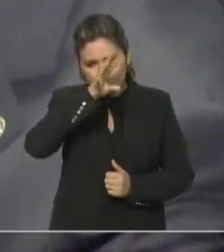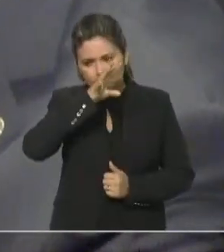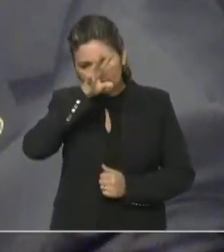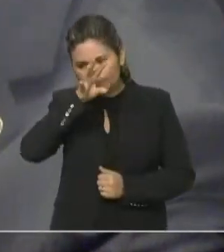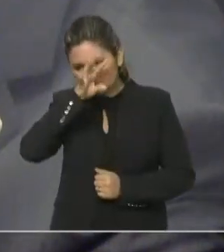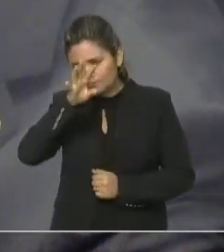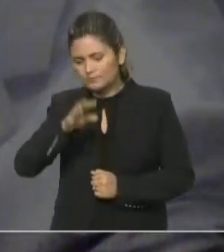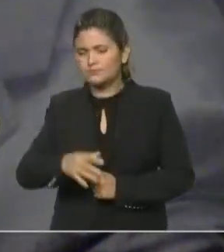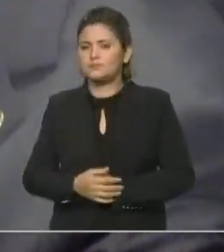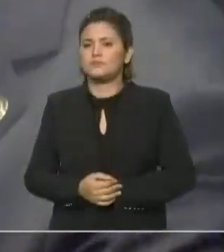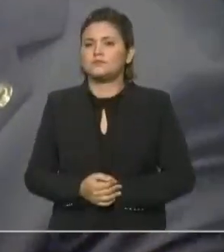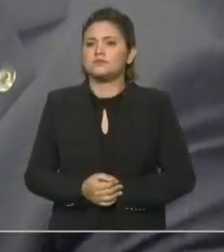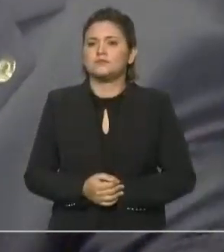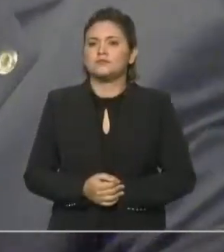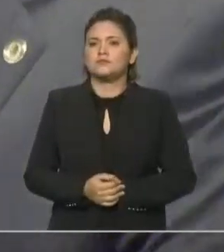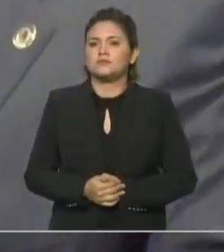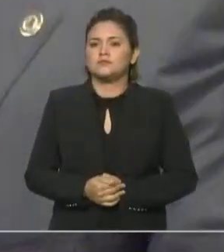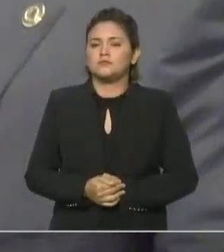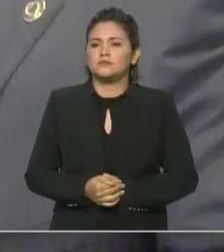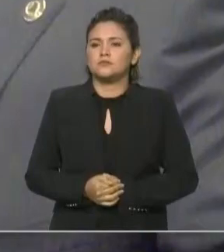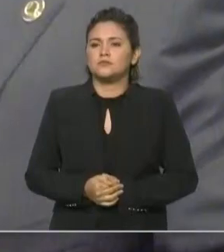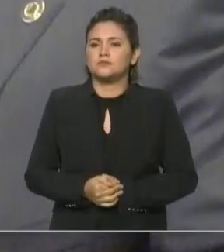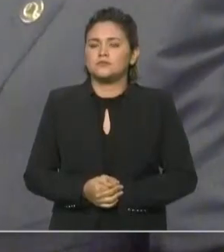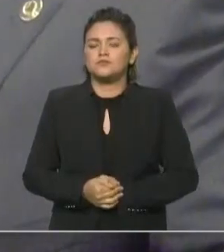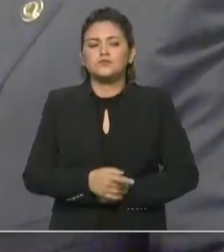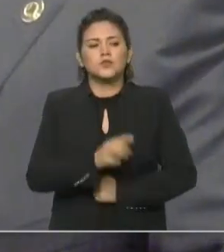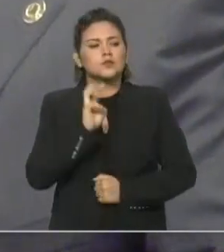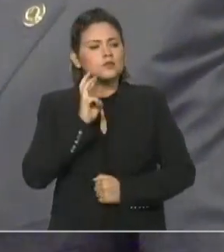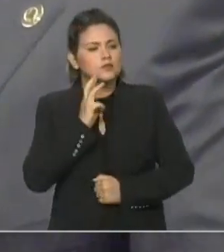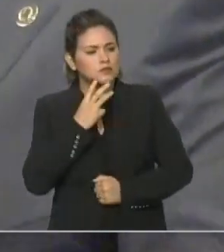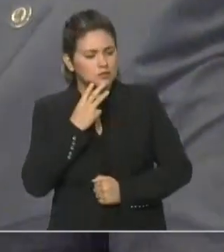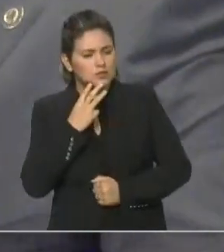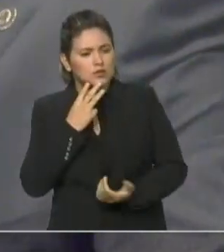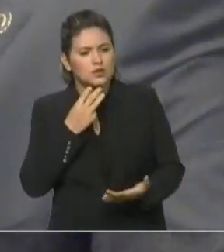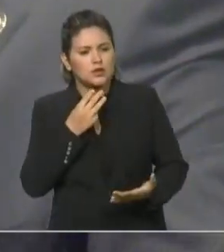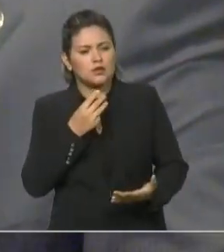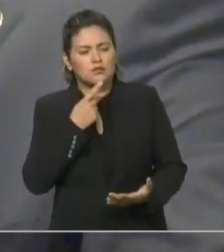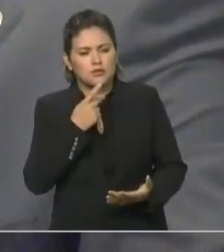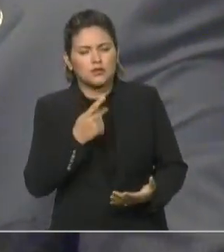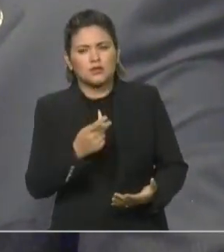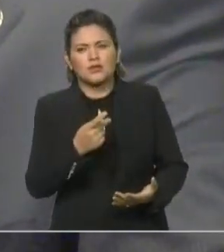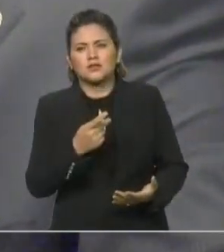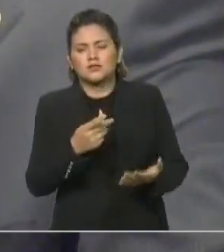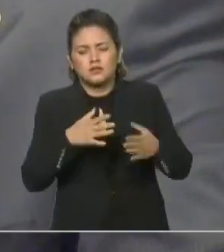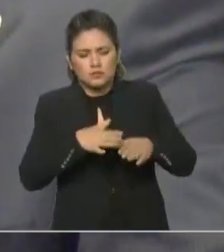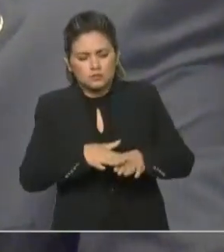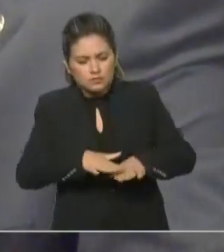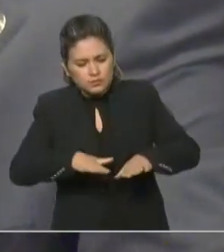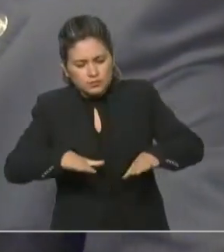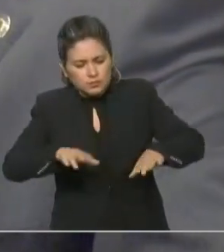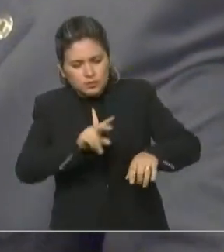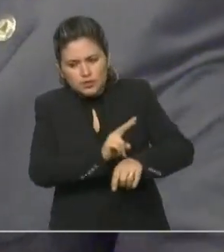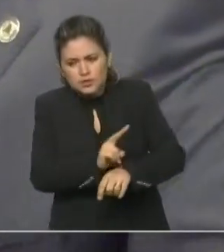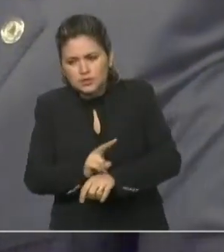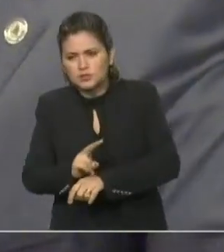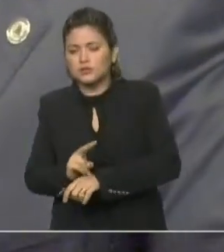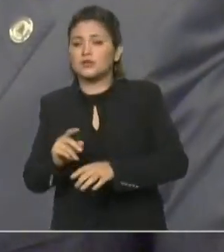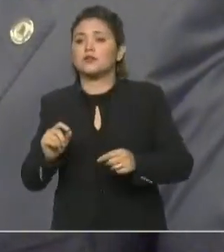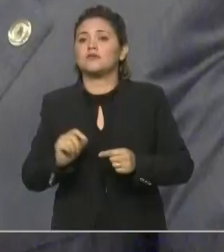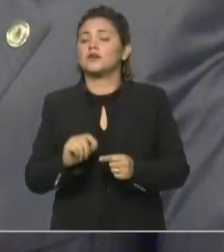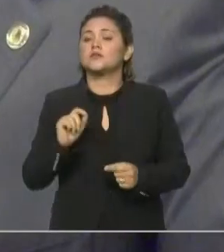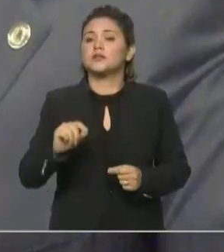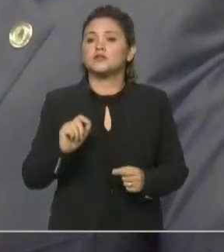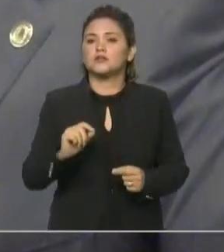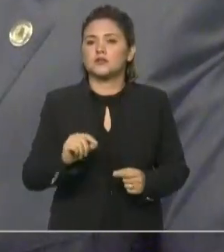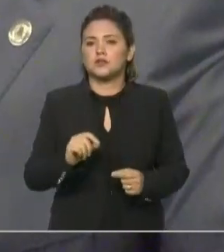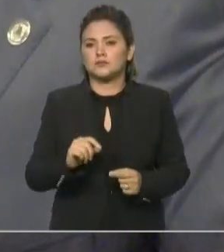colocou sobre a impermeabilização, eles colocam membranas por debaixo dessas